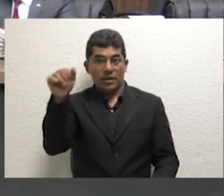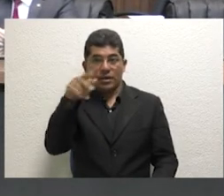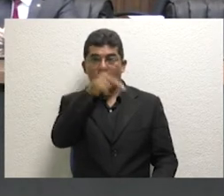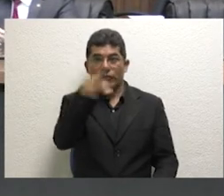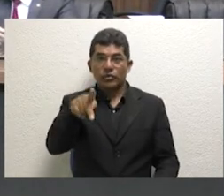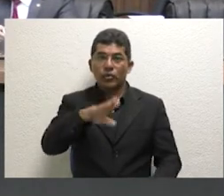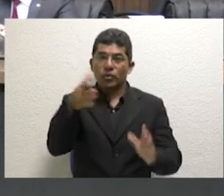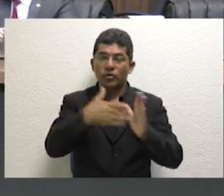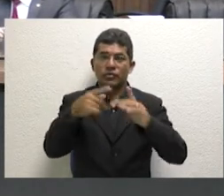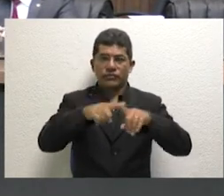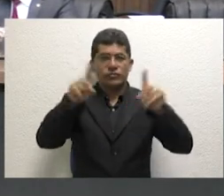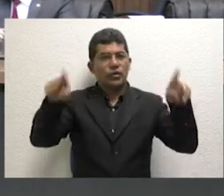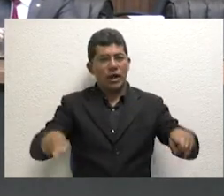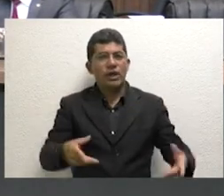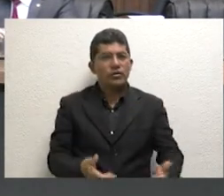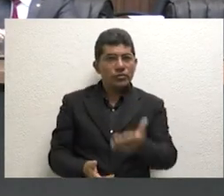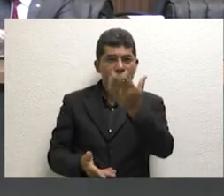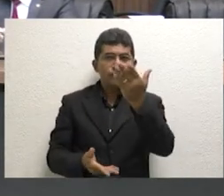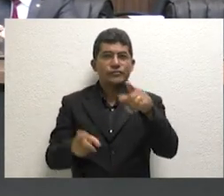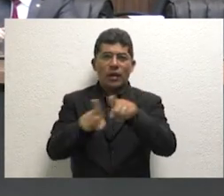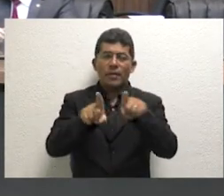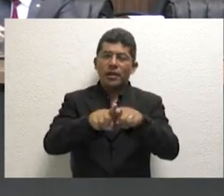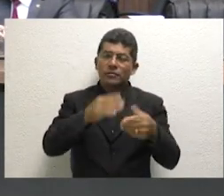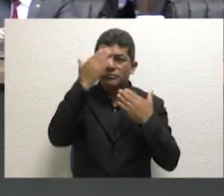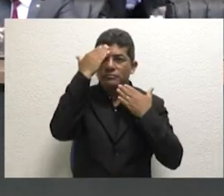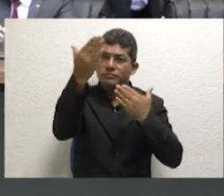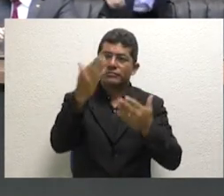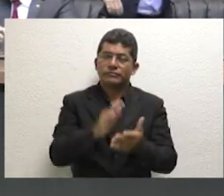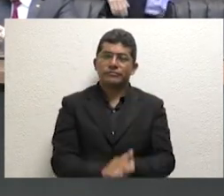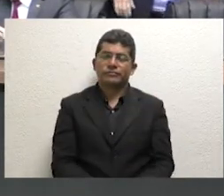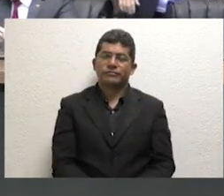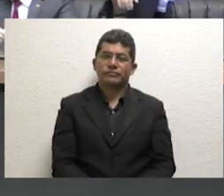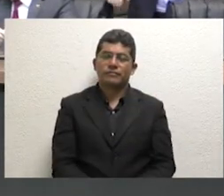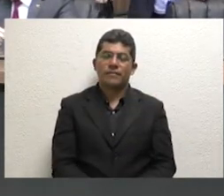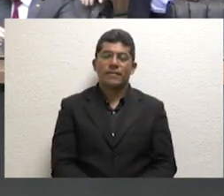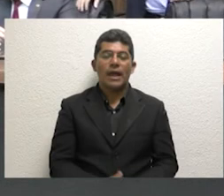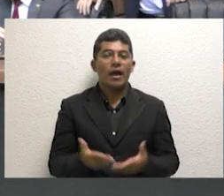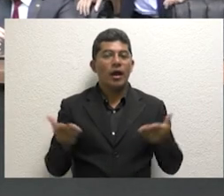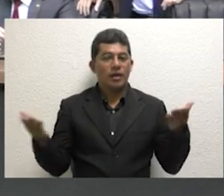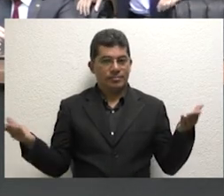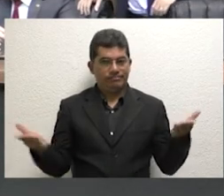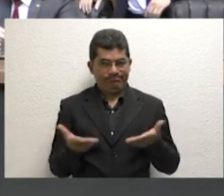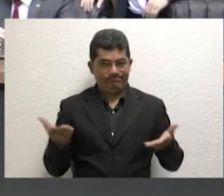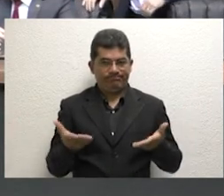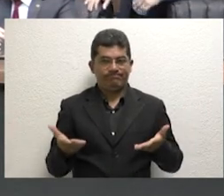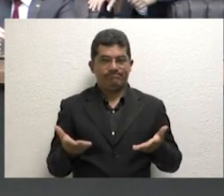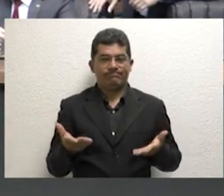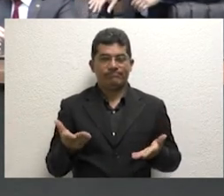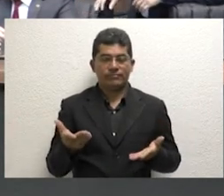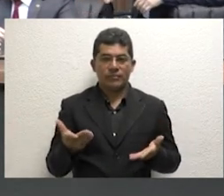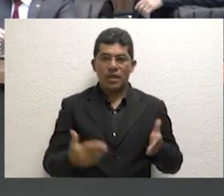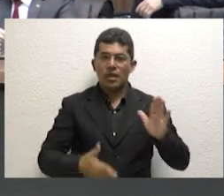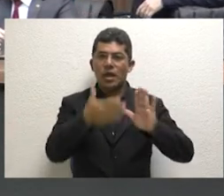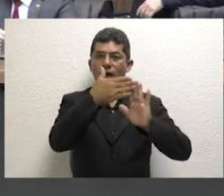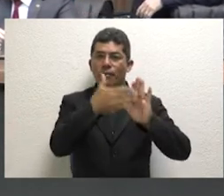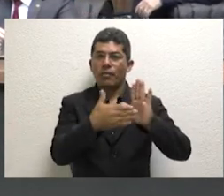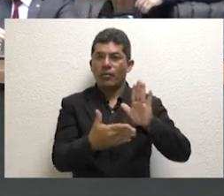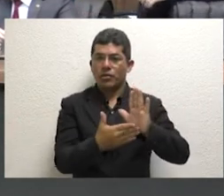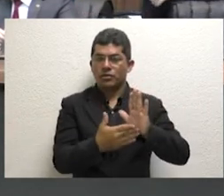servidores e dizer que a partir da propositora do deputado